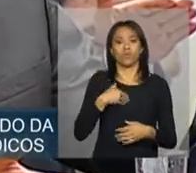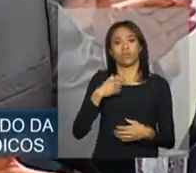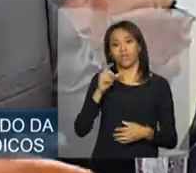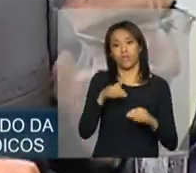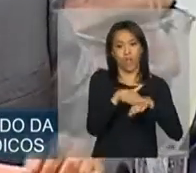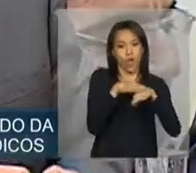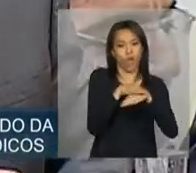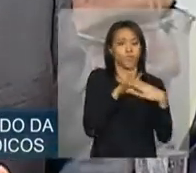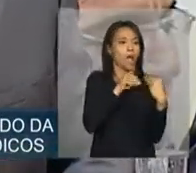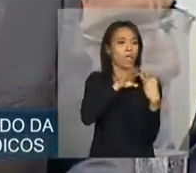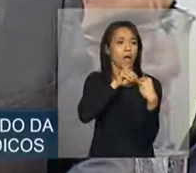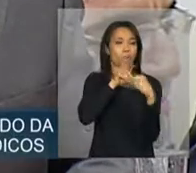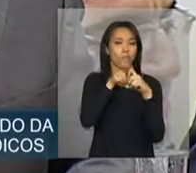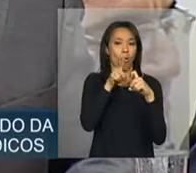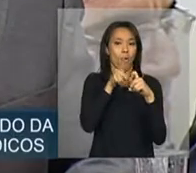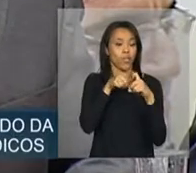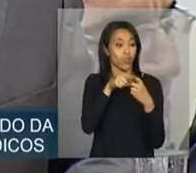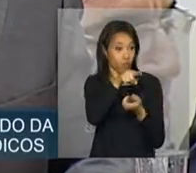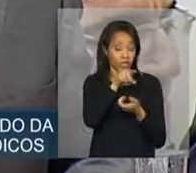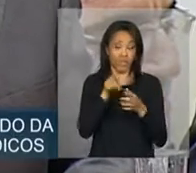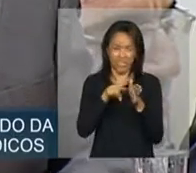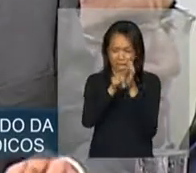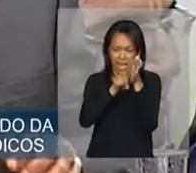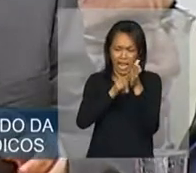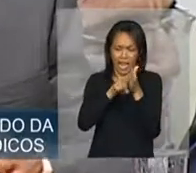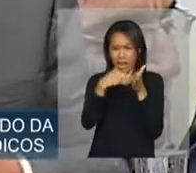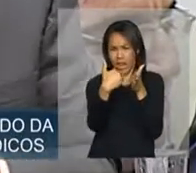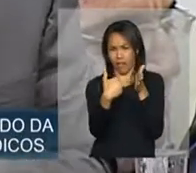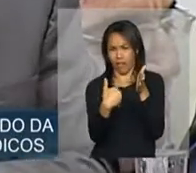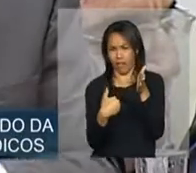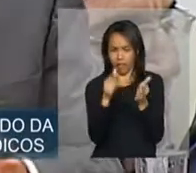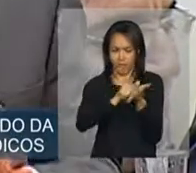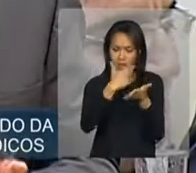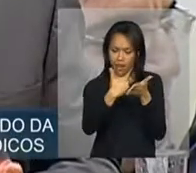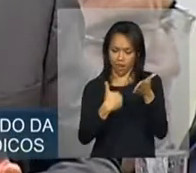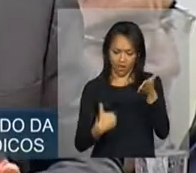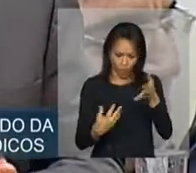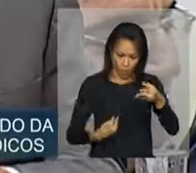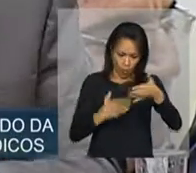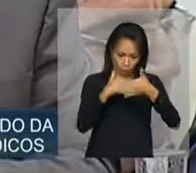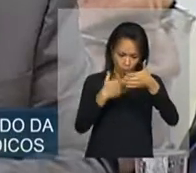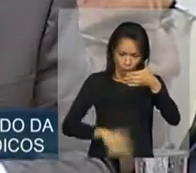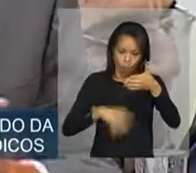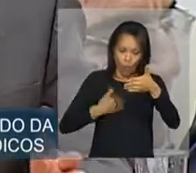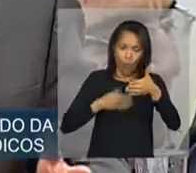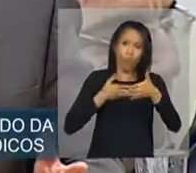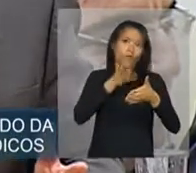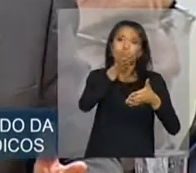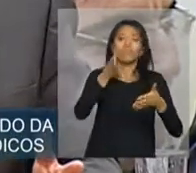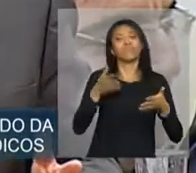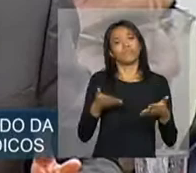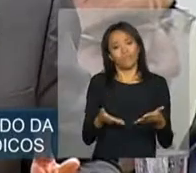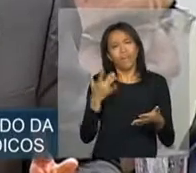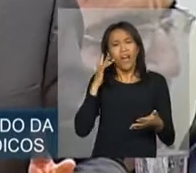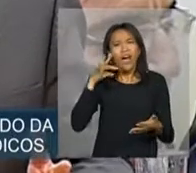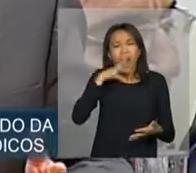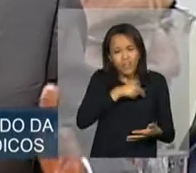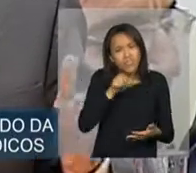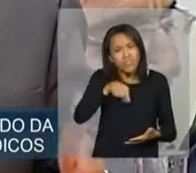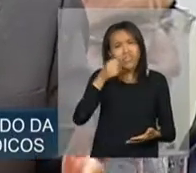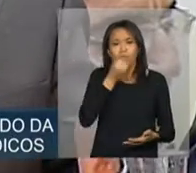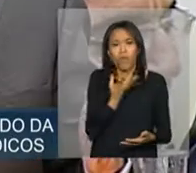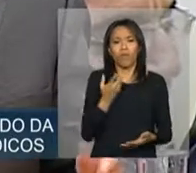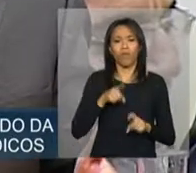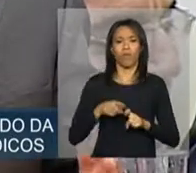exames que médico bom é o que pede um monte de exame né É tem um reconhecimento mundial a padronizar perguntar sua mãe é